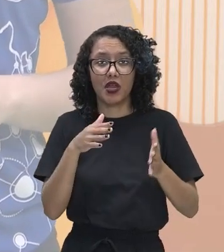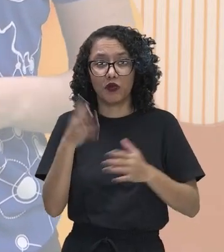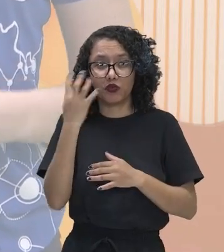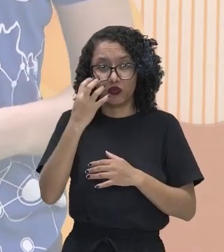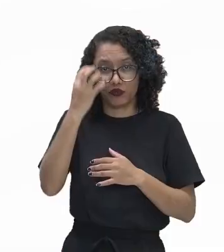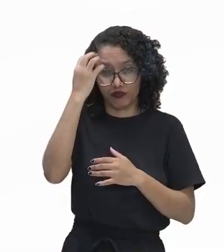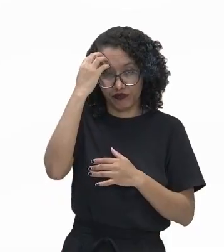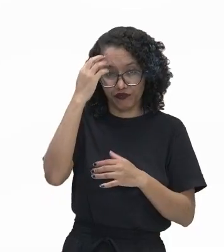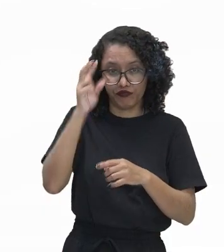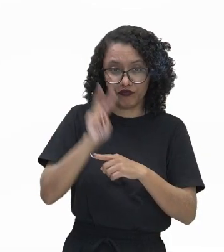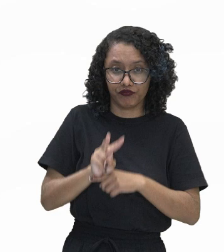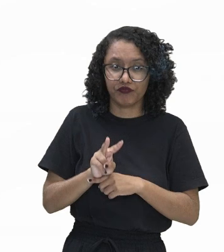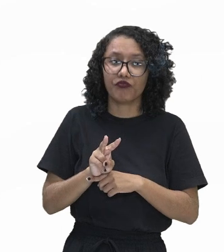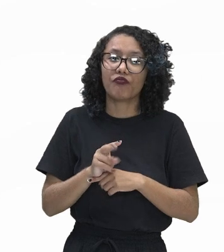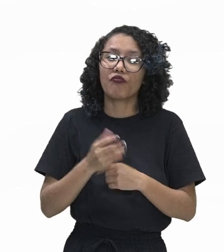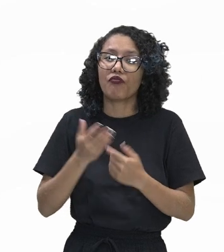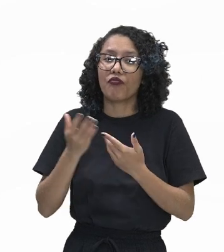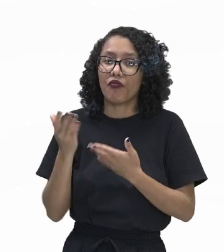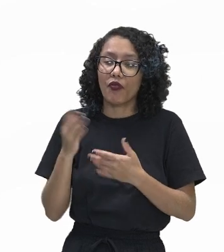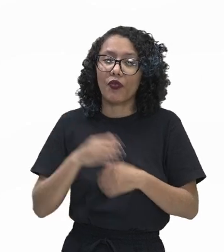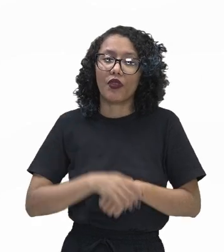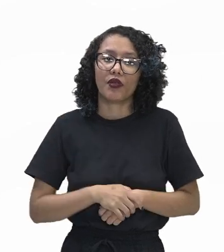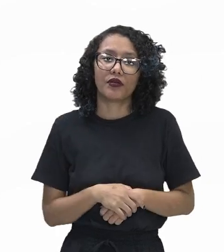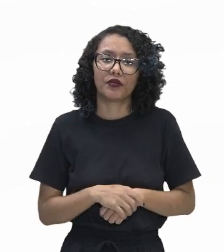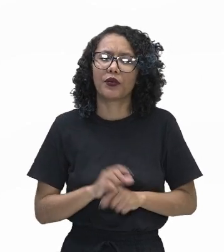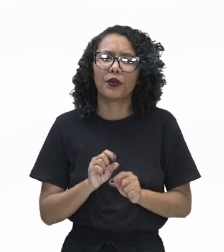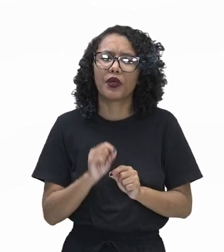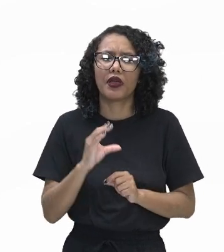aqui a cabanagem, que aconteceu